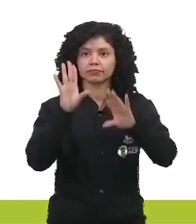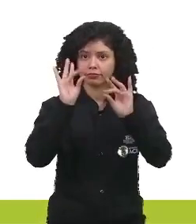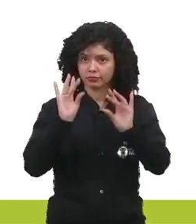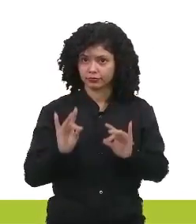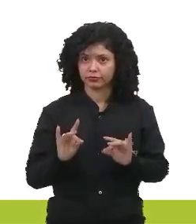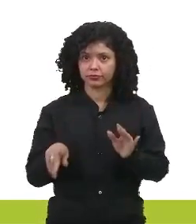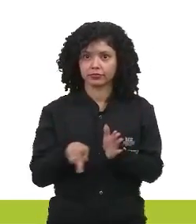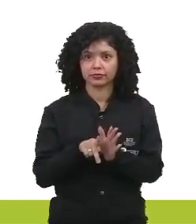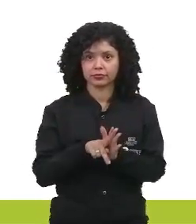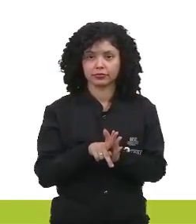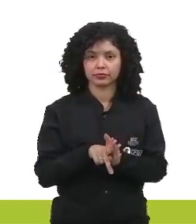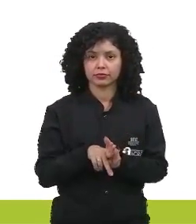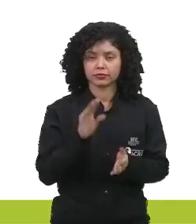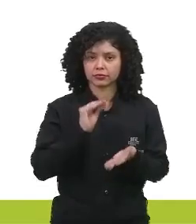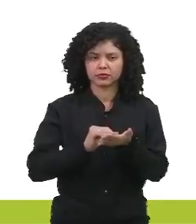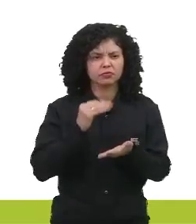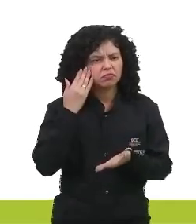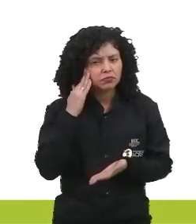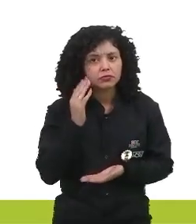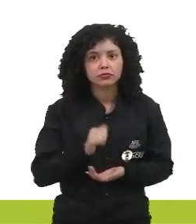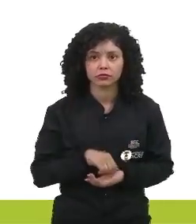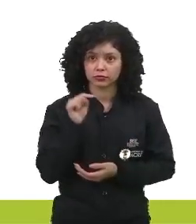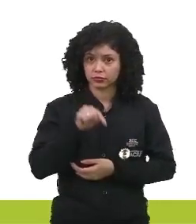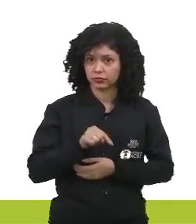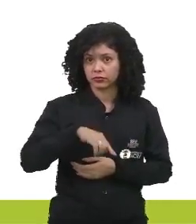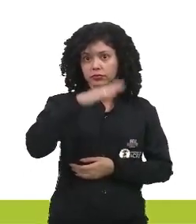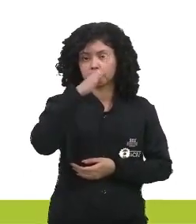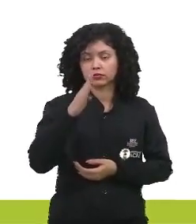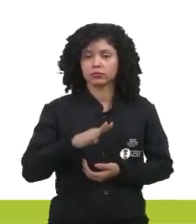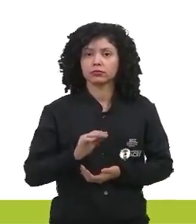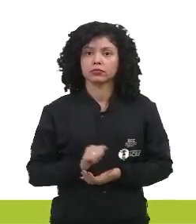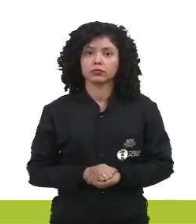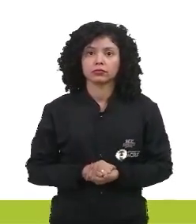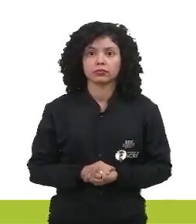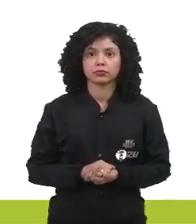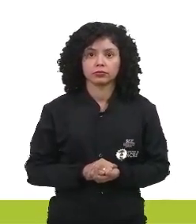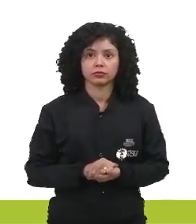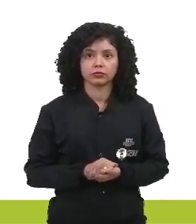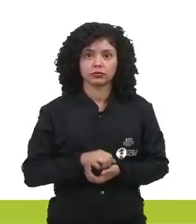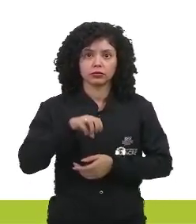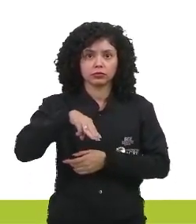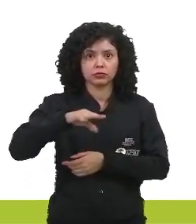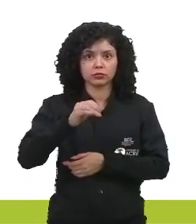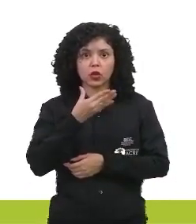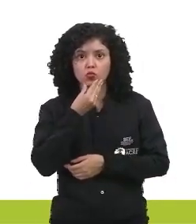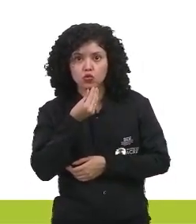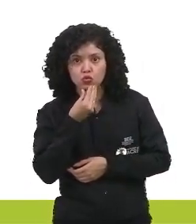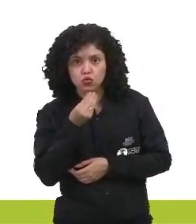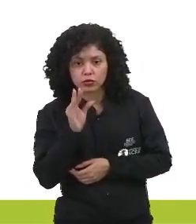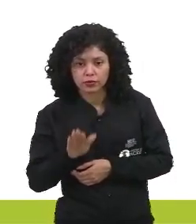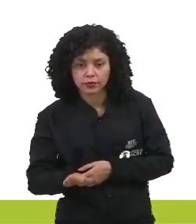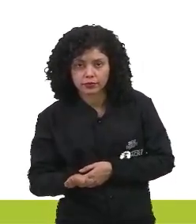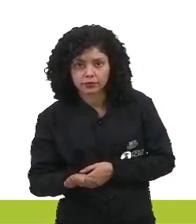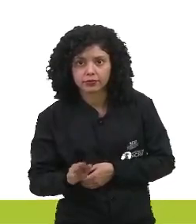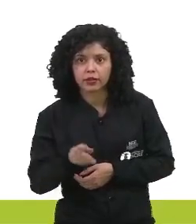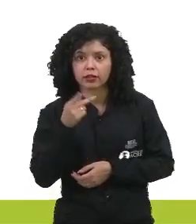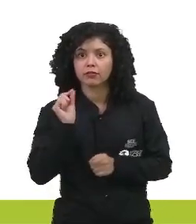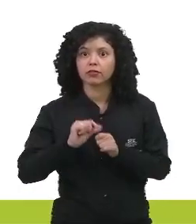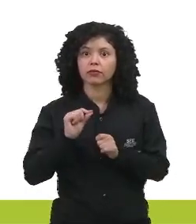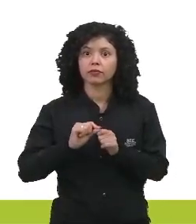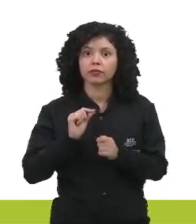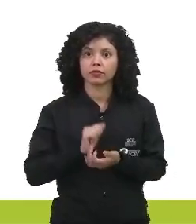e evitar desentendimento. Por exemplo, aqui no Brasil, nós falamos, por exemplo, menino. Lá, o que é que eles